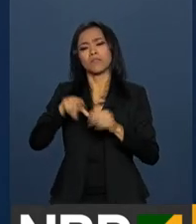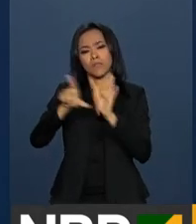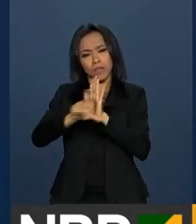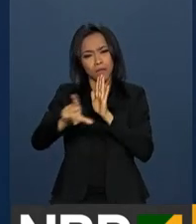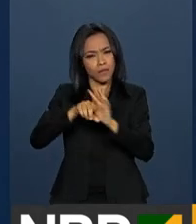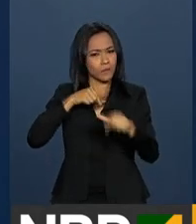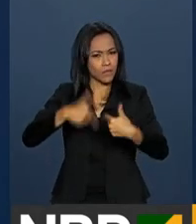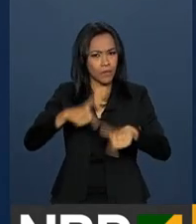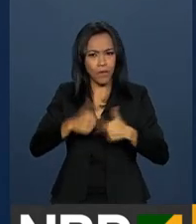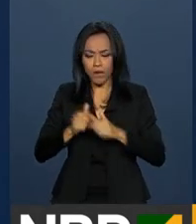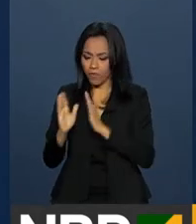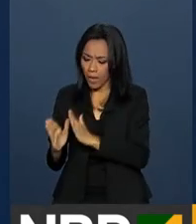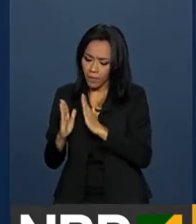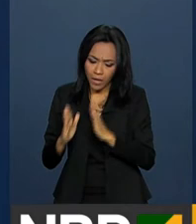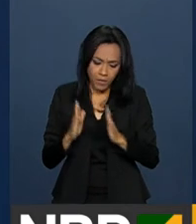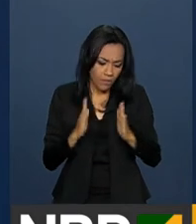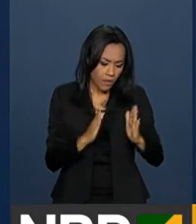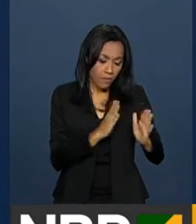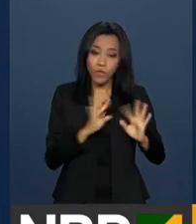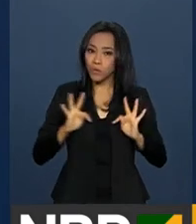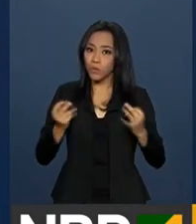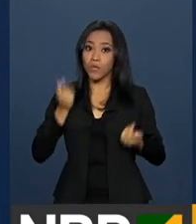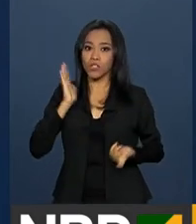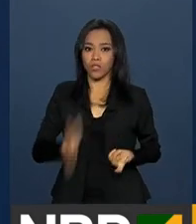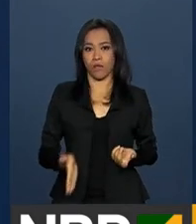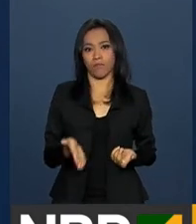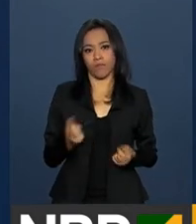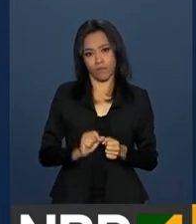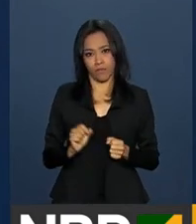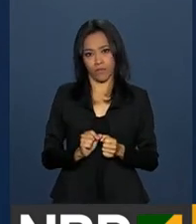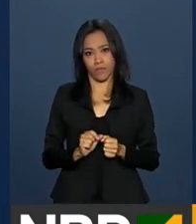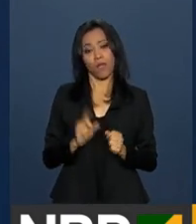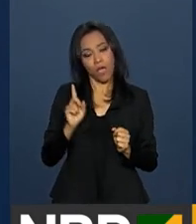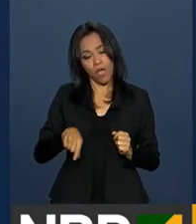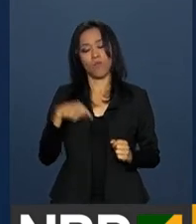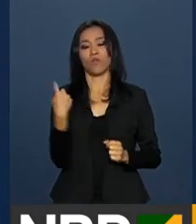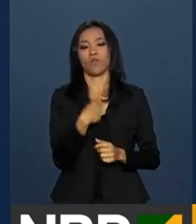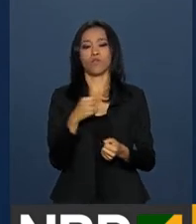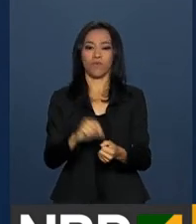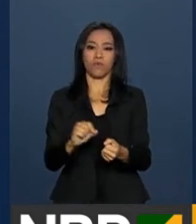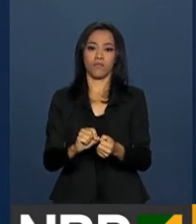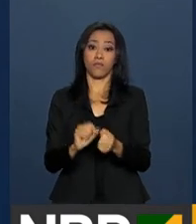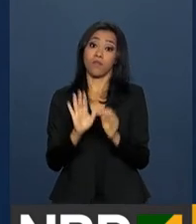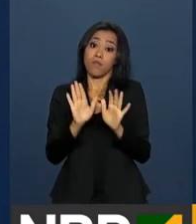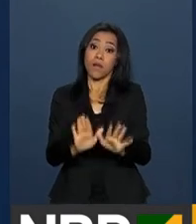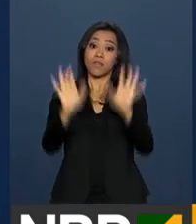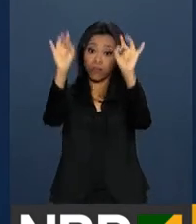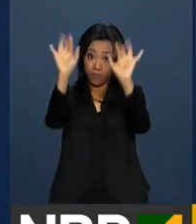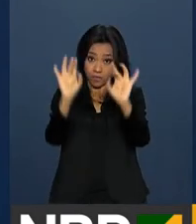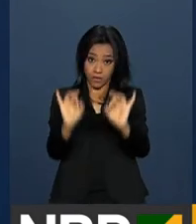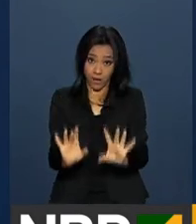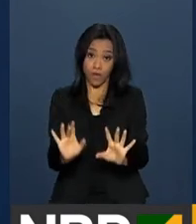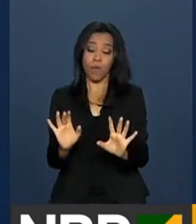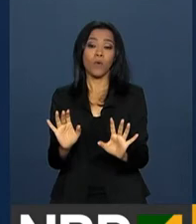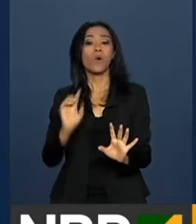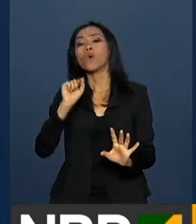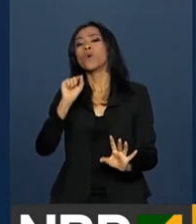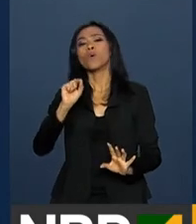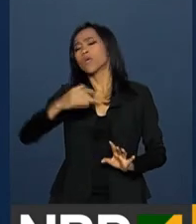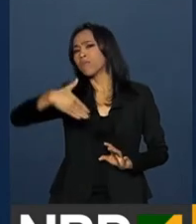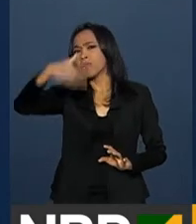linha. Tudo, enfim, deve ser feito já, e é o que nós estamos fazendo. Mas, especialmente, o que